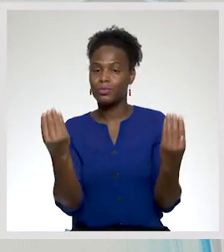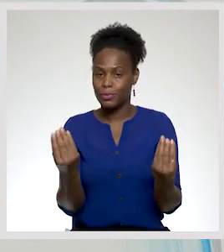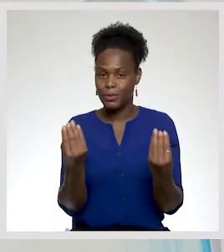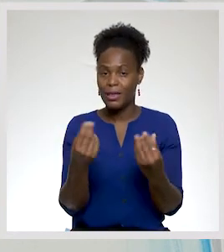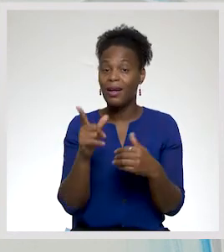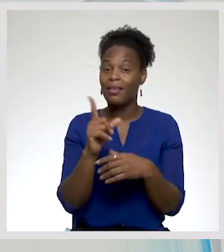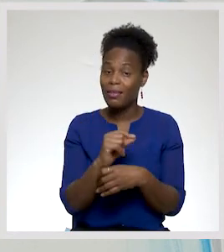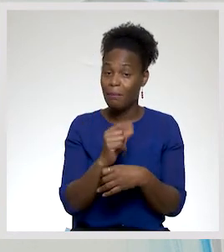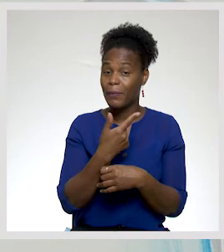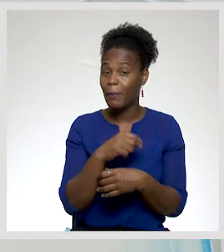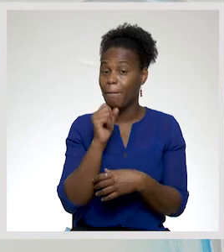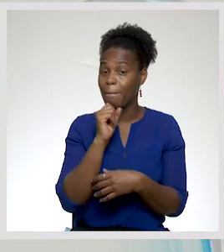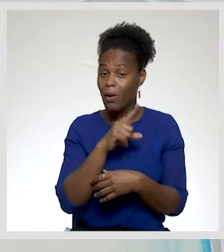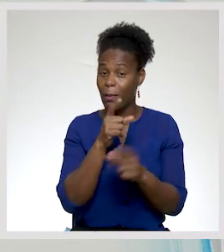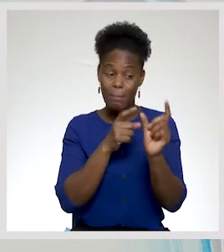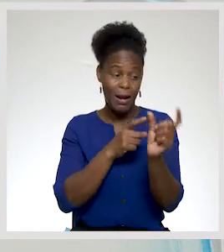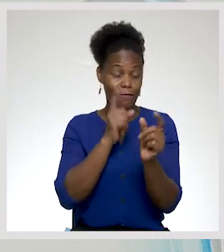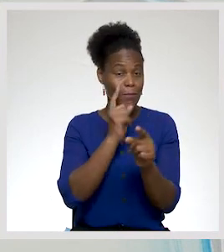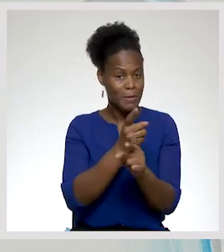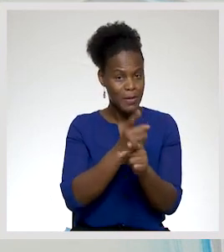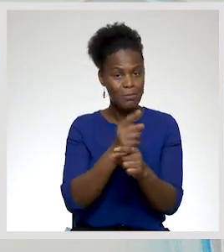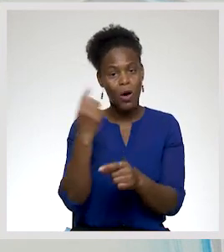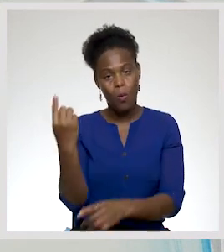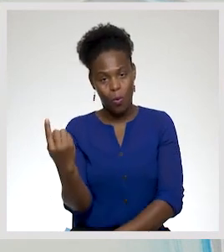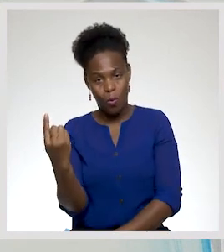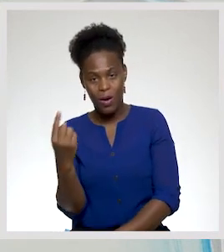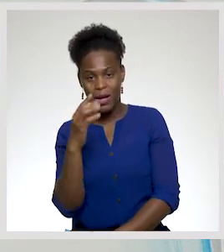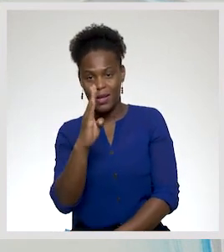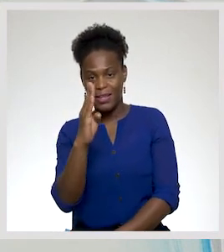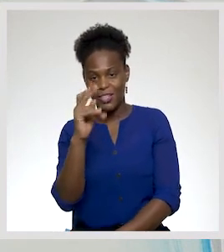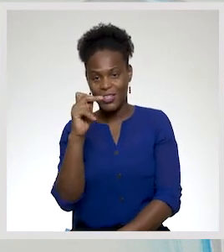E também podemos encontrar essa mesma palavra no singular, janela.